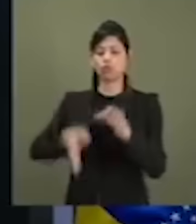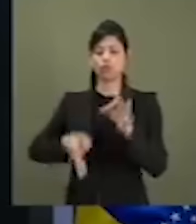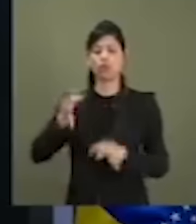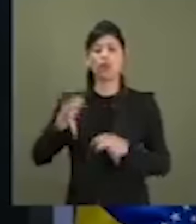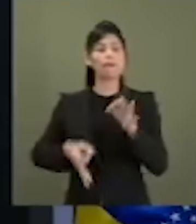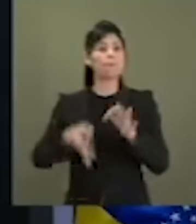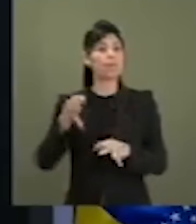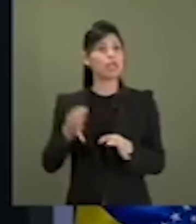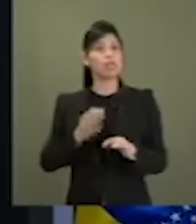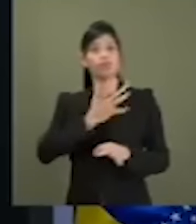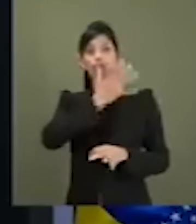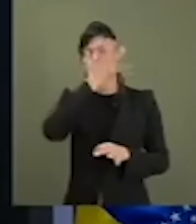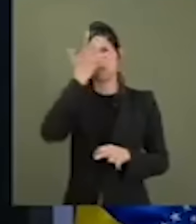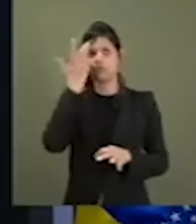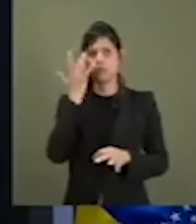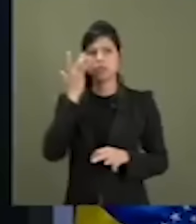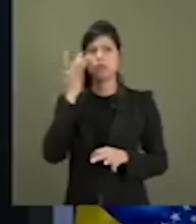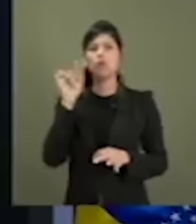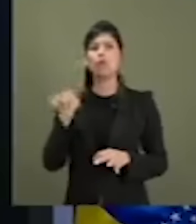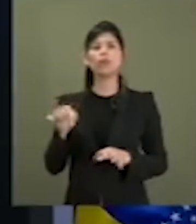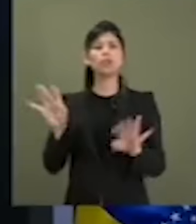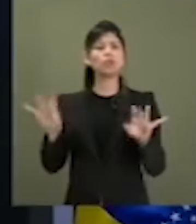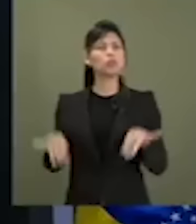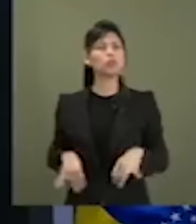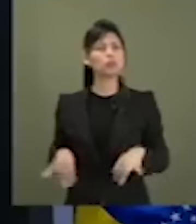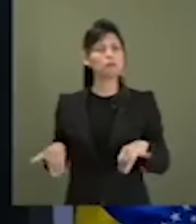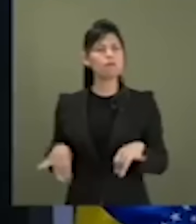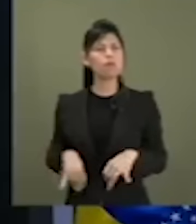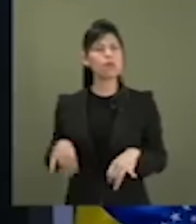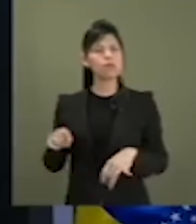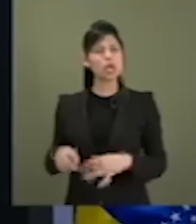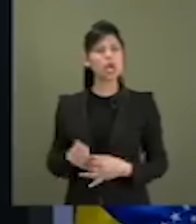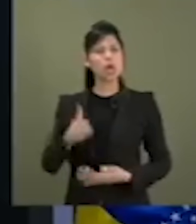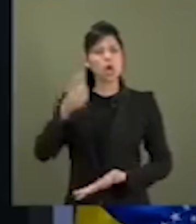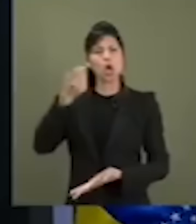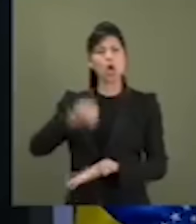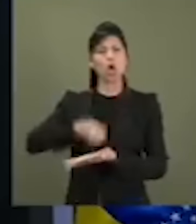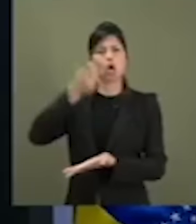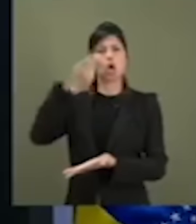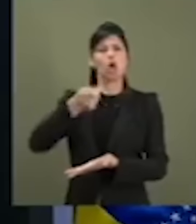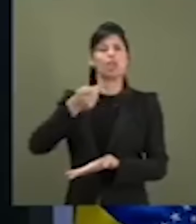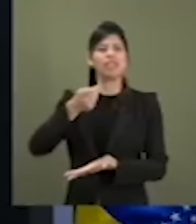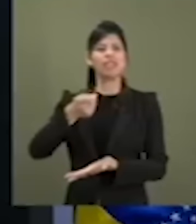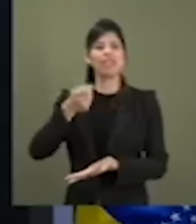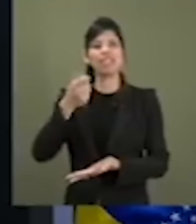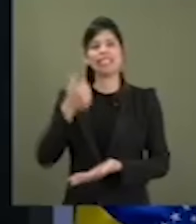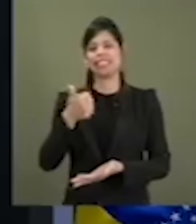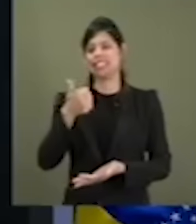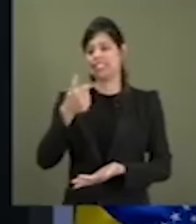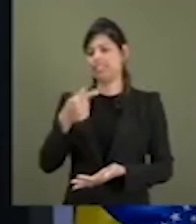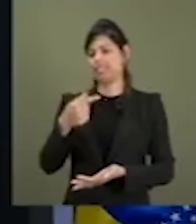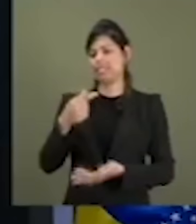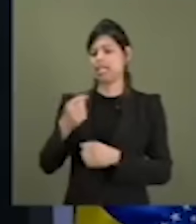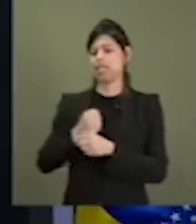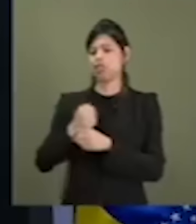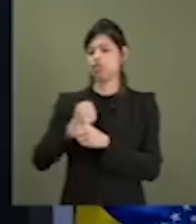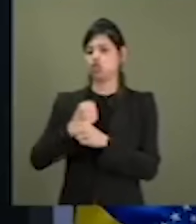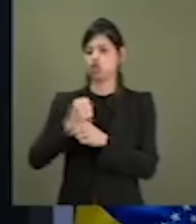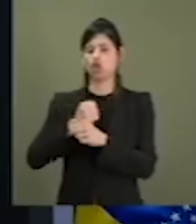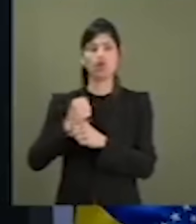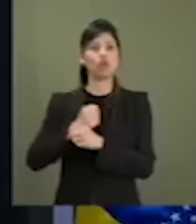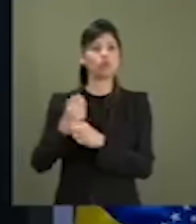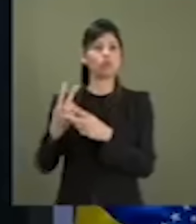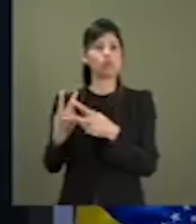condenadas a 17 anos de prisão. Quando você pega crimes graves, crimes hediondos no